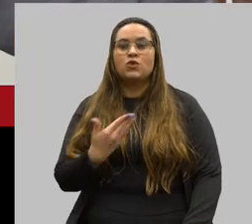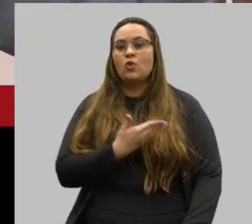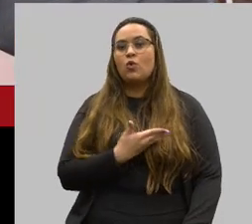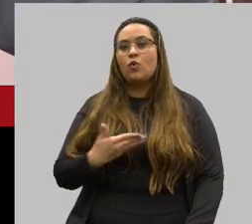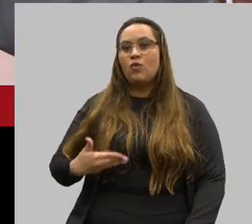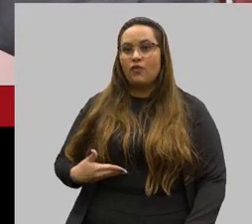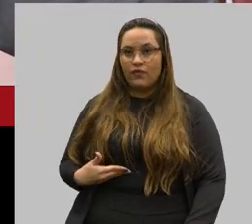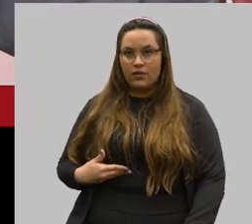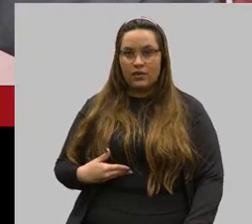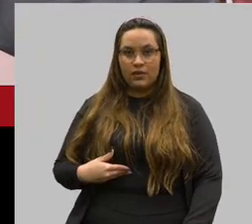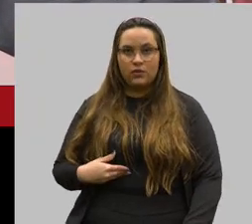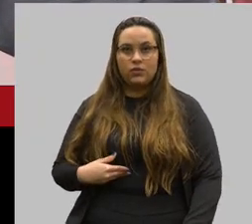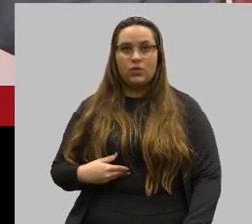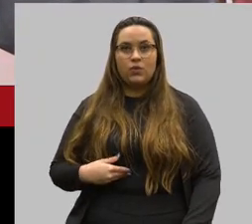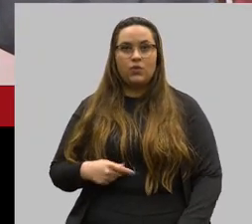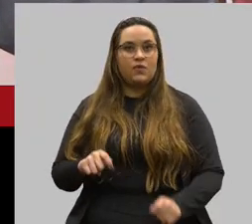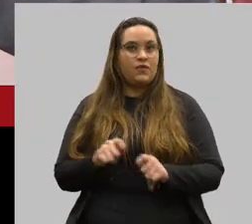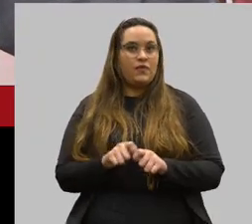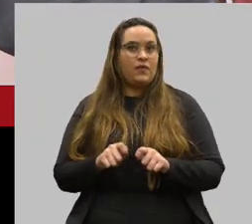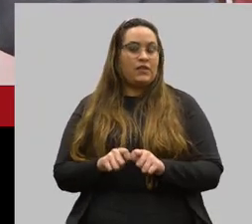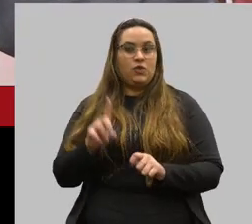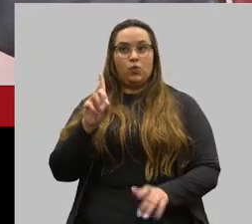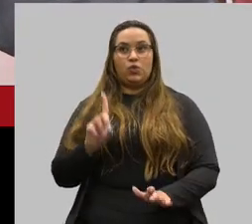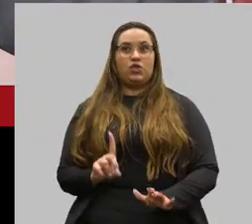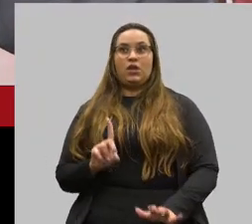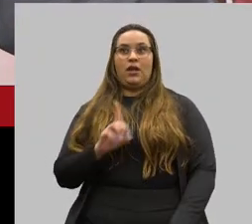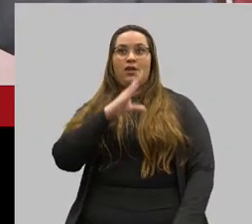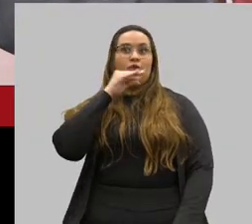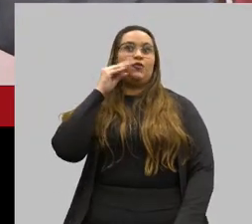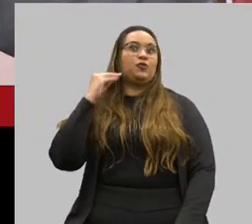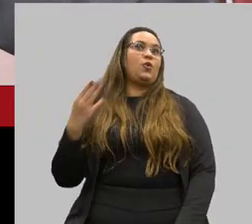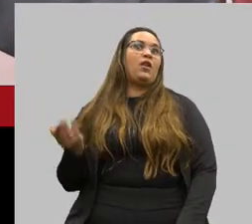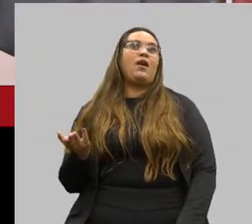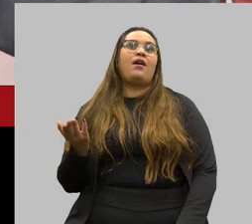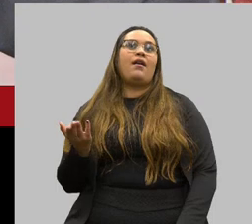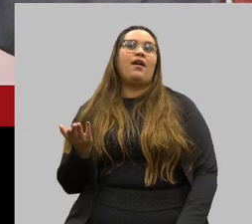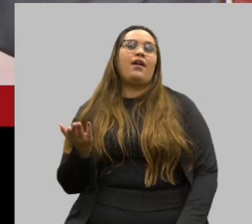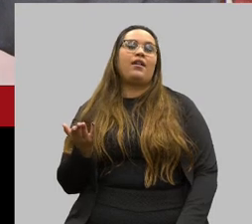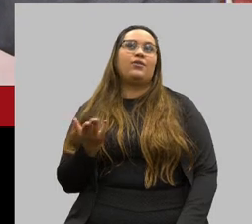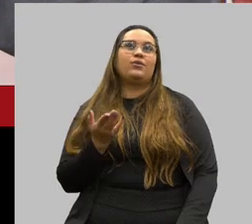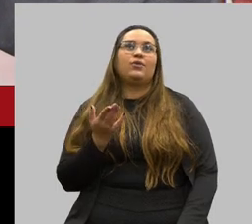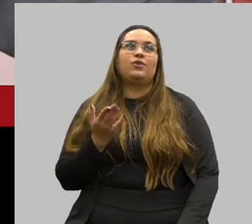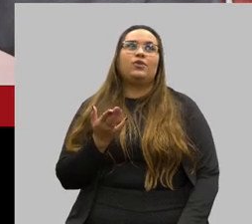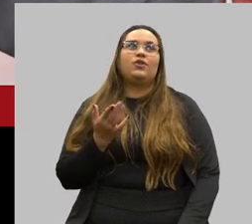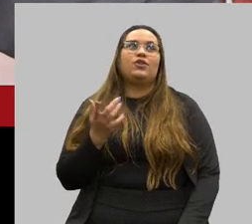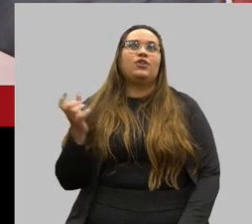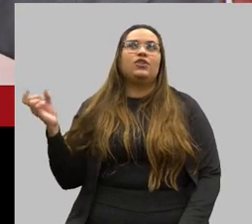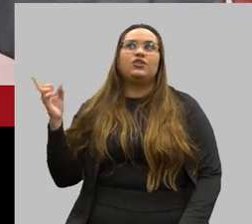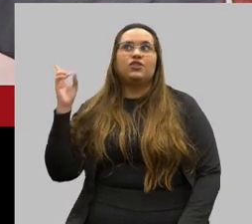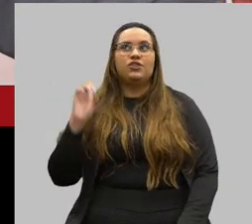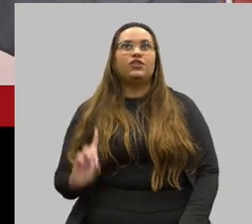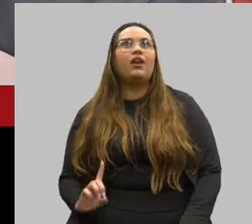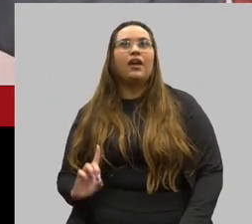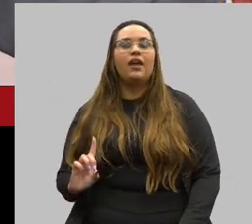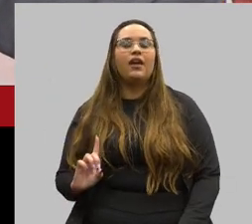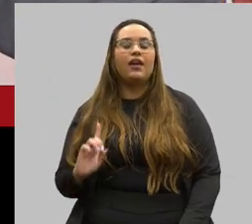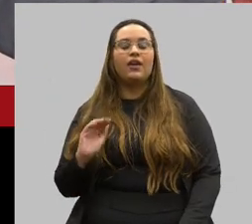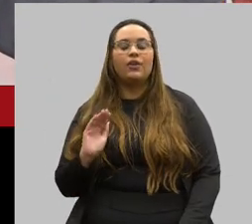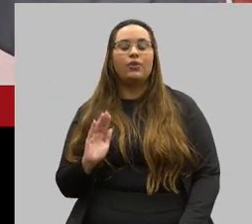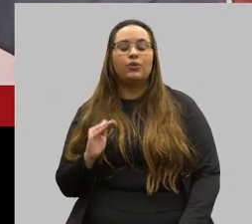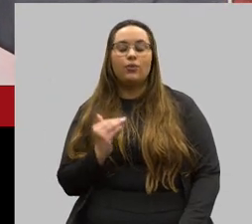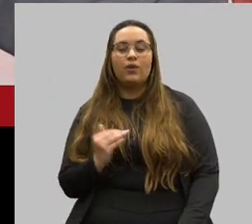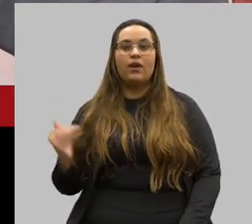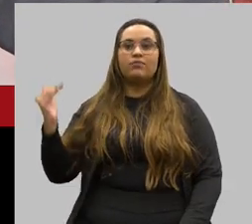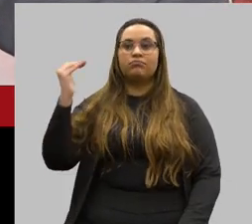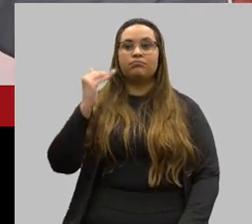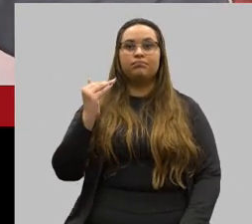Governo do Estado fazendo caixa com o direito do servidor direito à promoção do Servidor e à progressão na carreira do Servidor